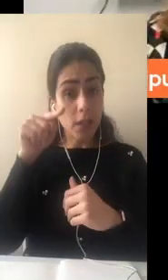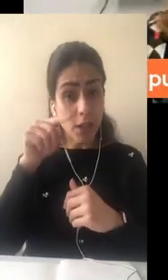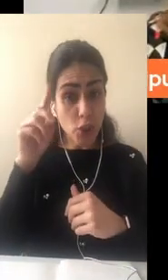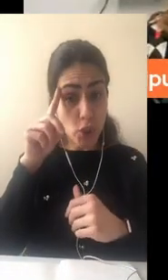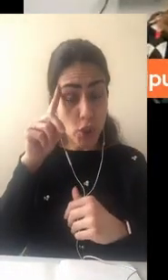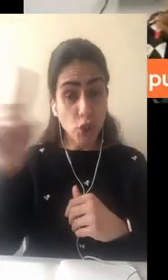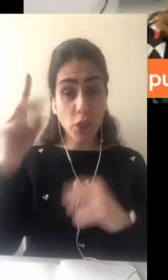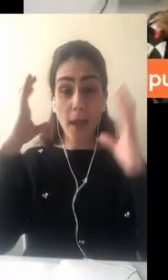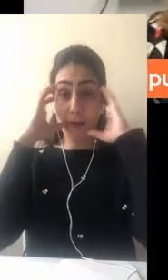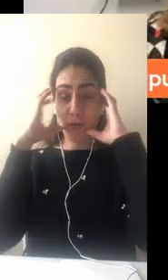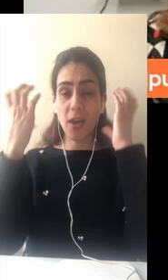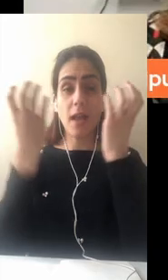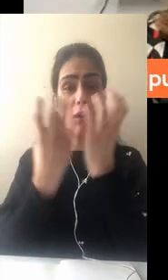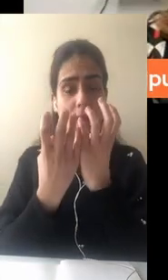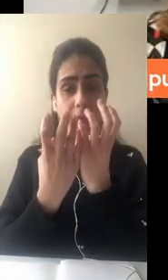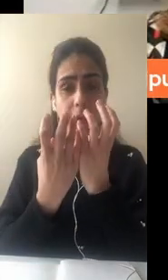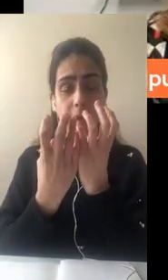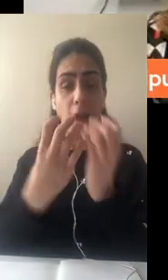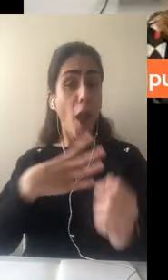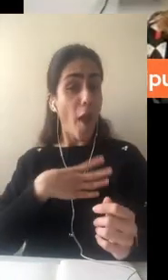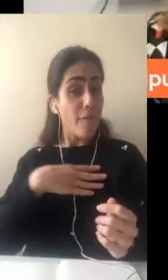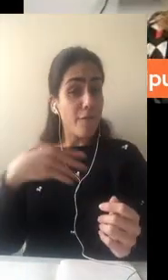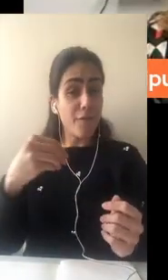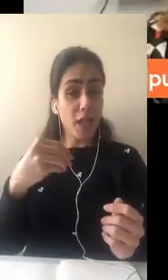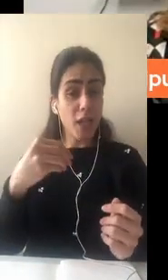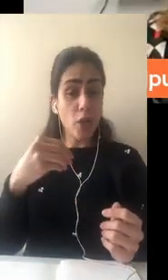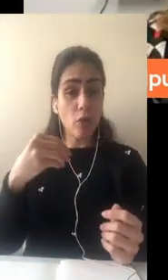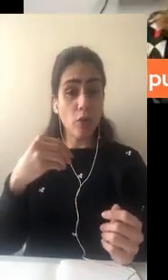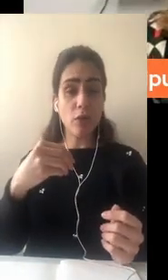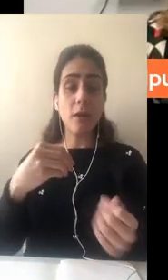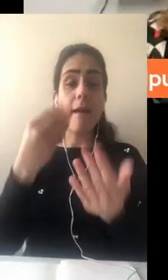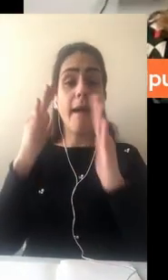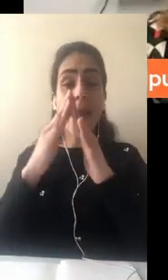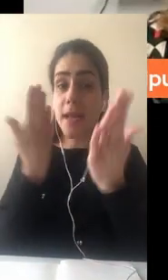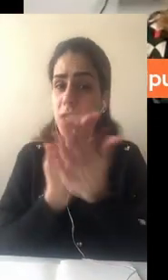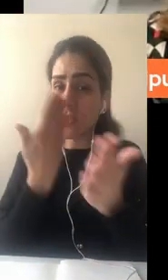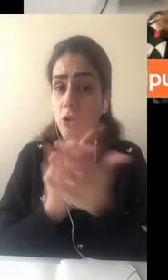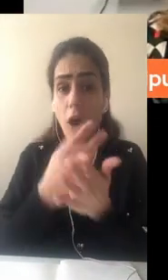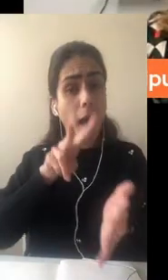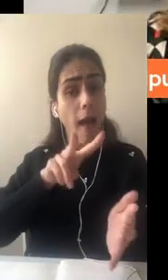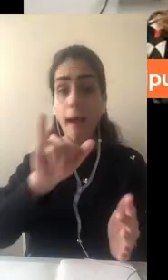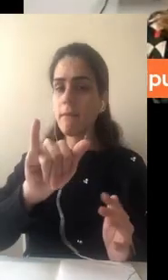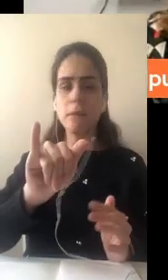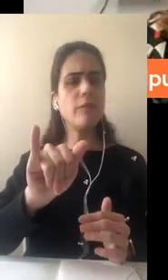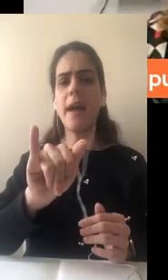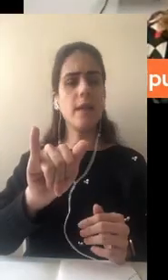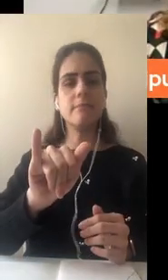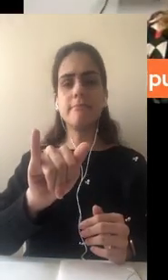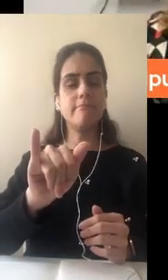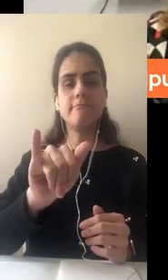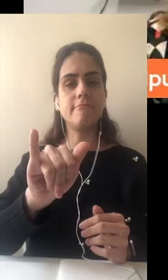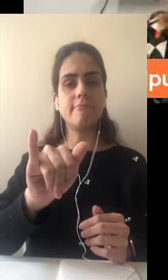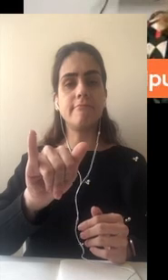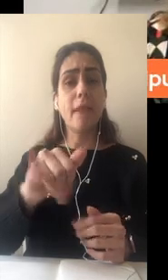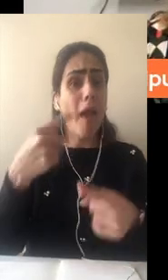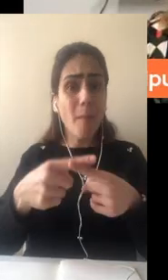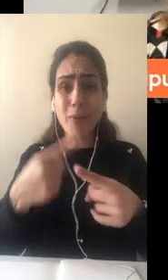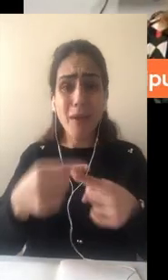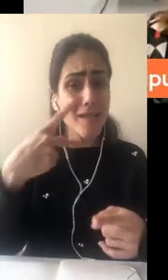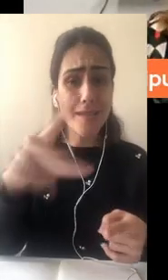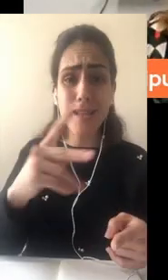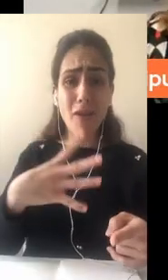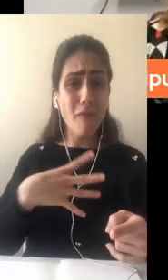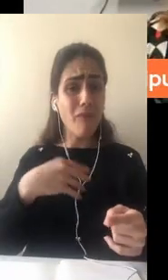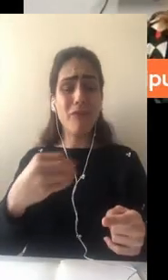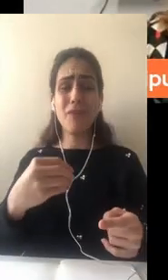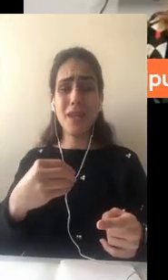ainda são seduzidos por essas questões, os seus filhos ainda ficam com vontade daquele doce no dia do